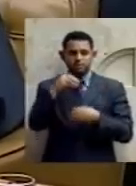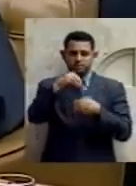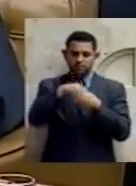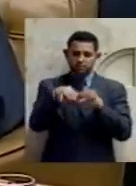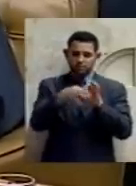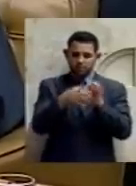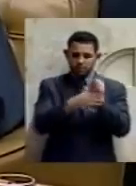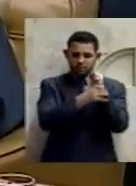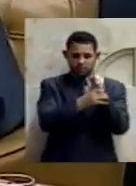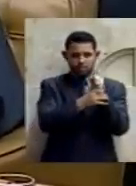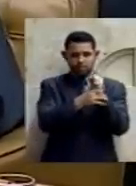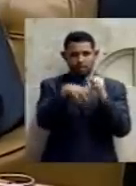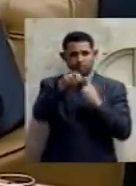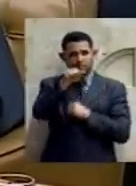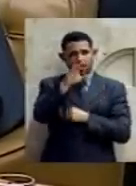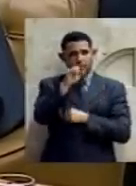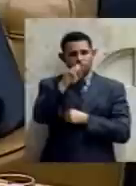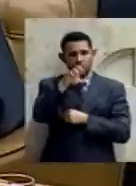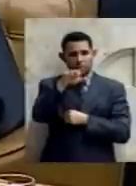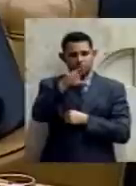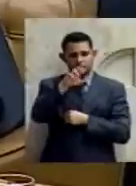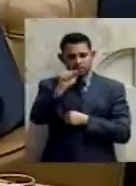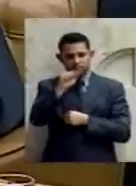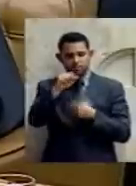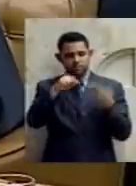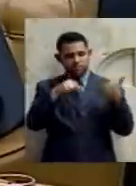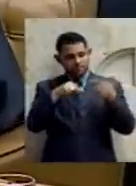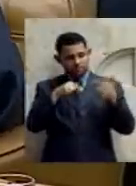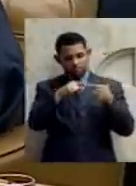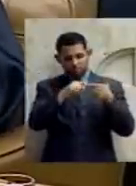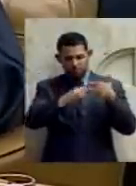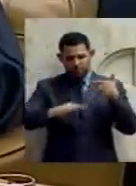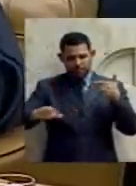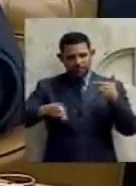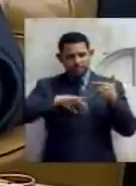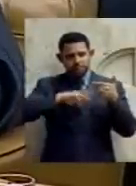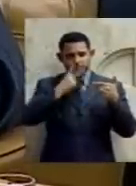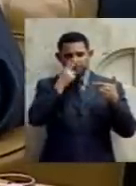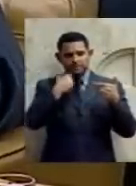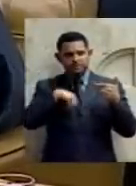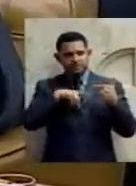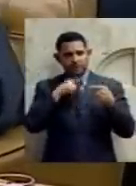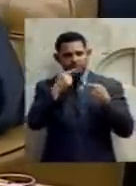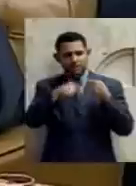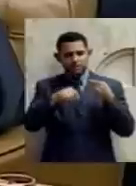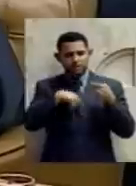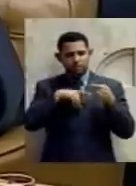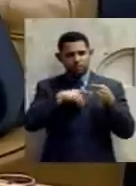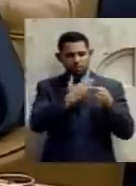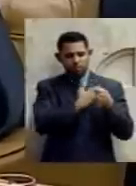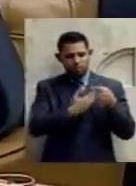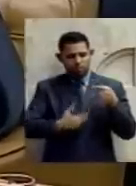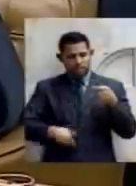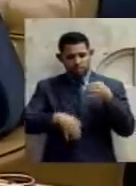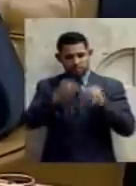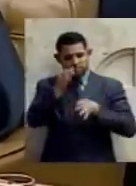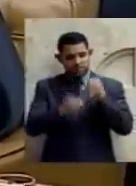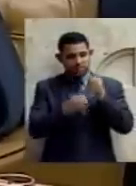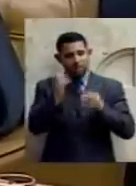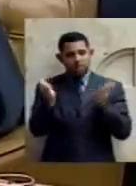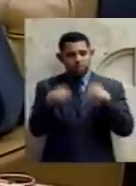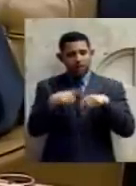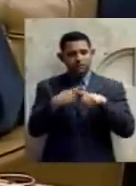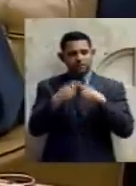alcunhado neoconstitucionalismo, deixando em segundo plano o objetivo da limitação do poder estatal, passa a